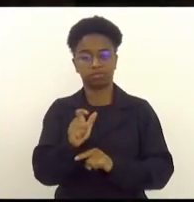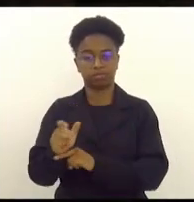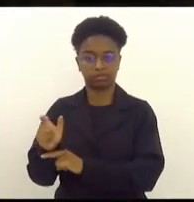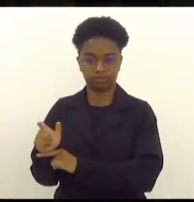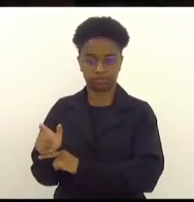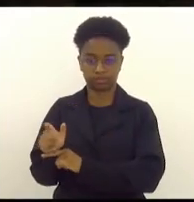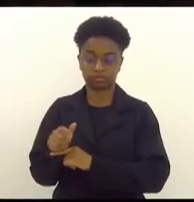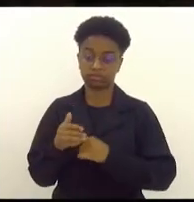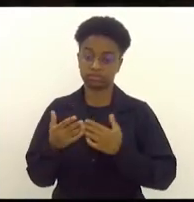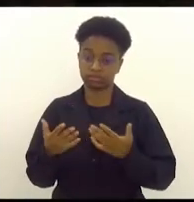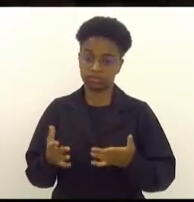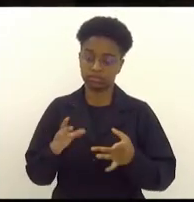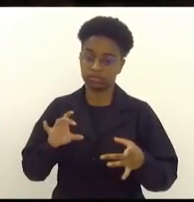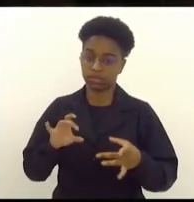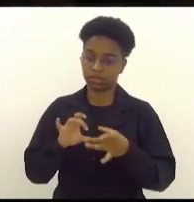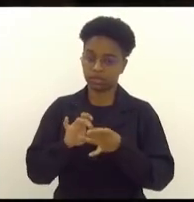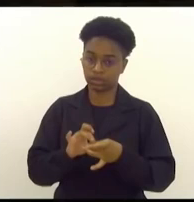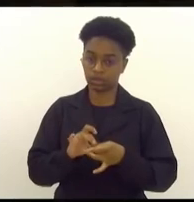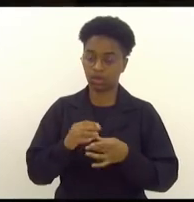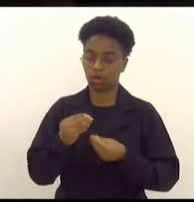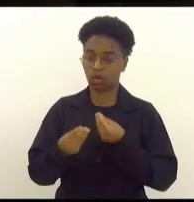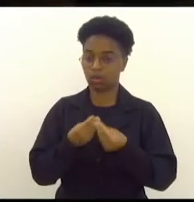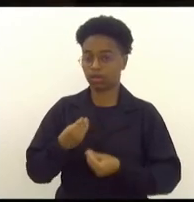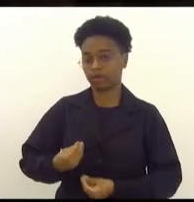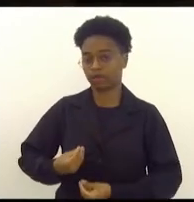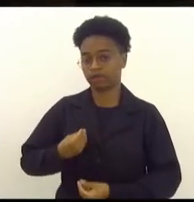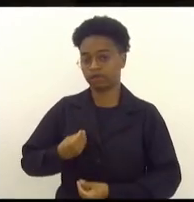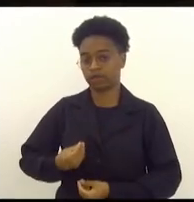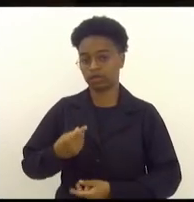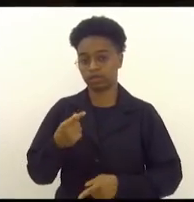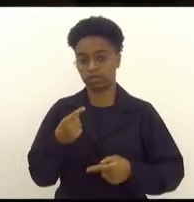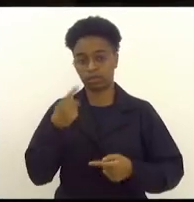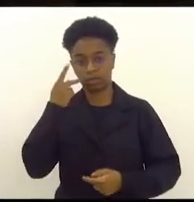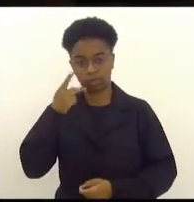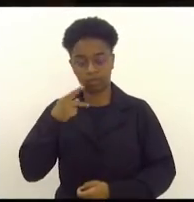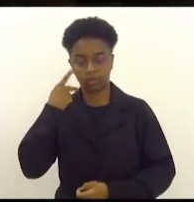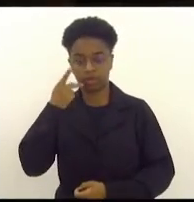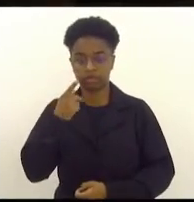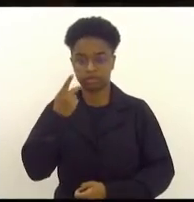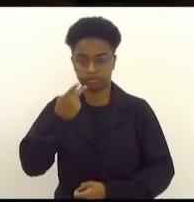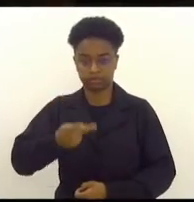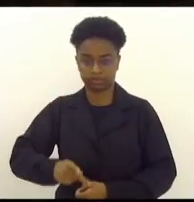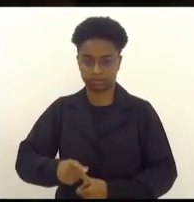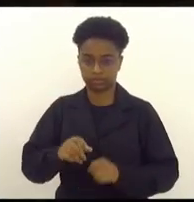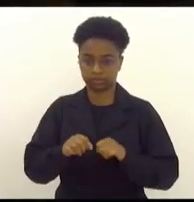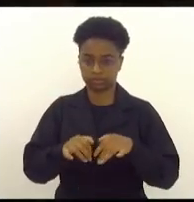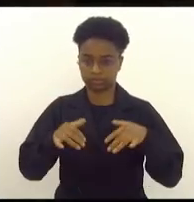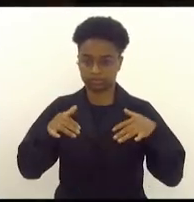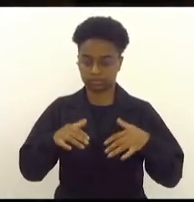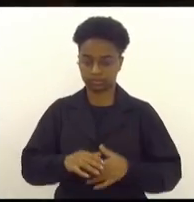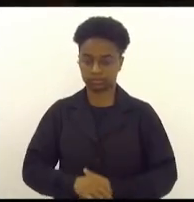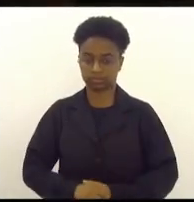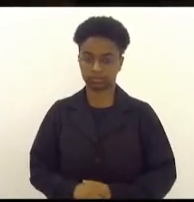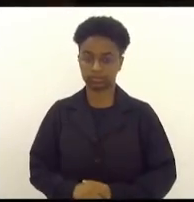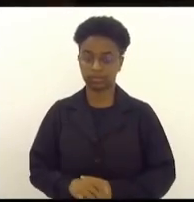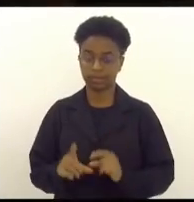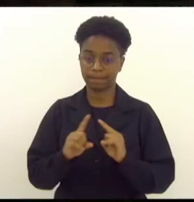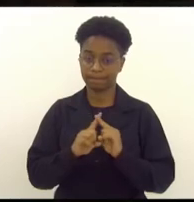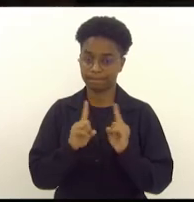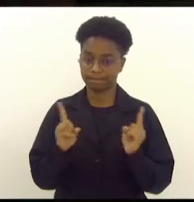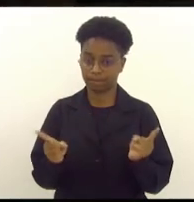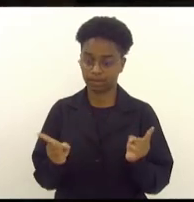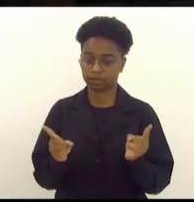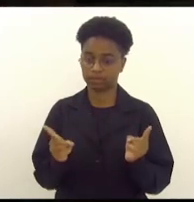Isso faz parte da vida política do Parlamento entretanto